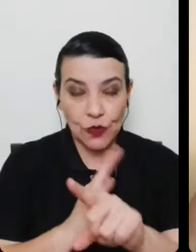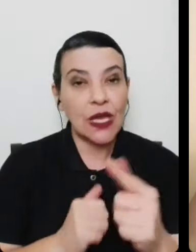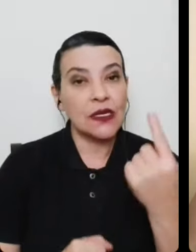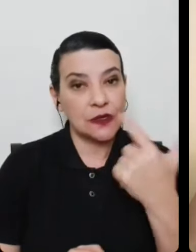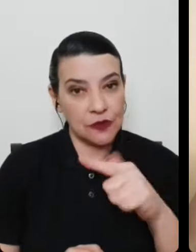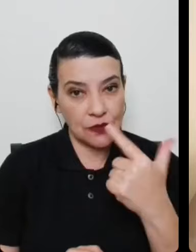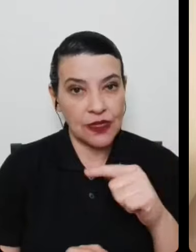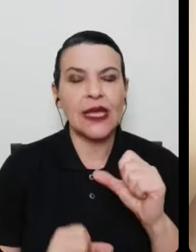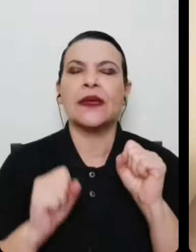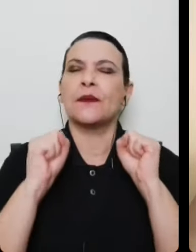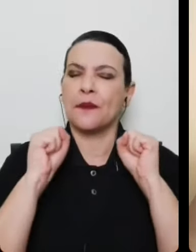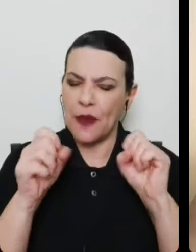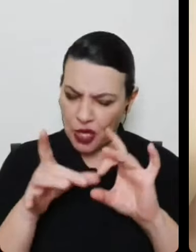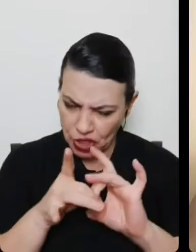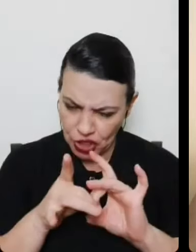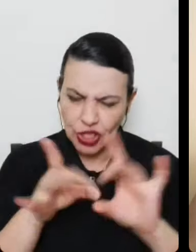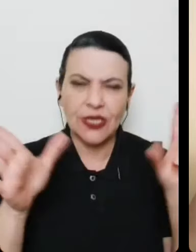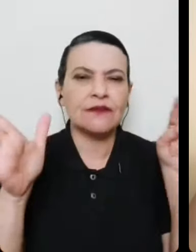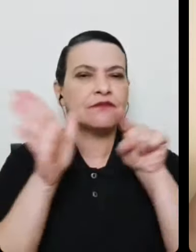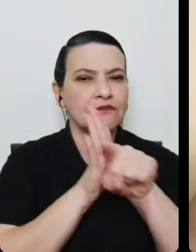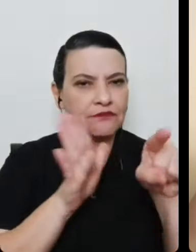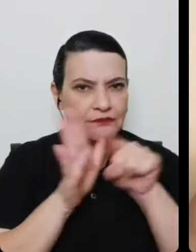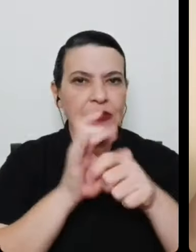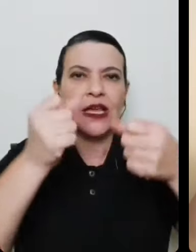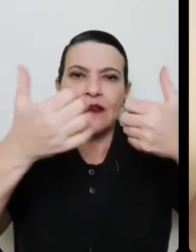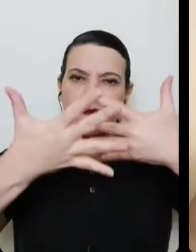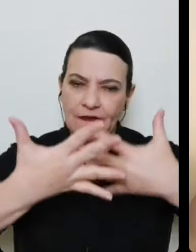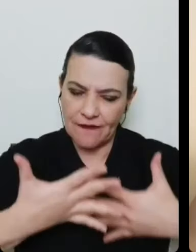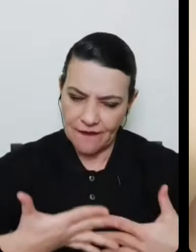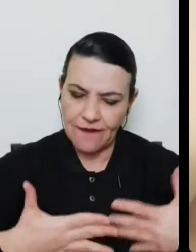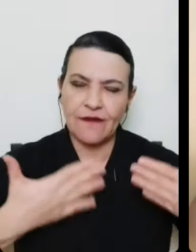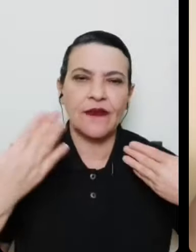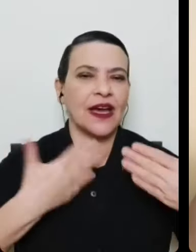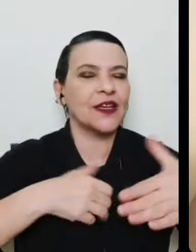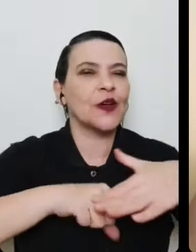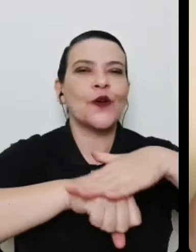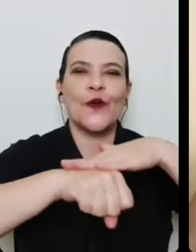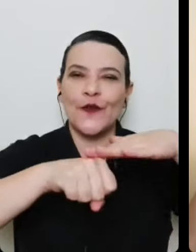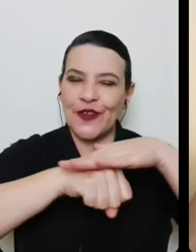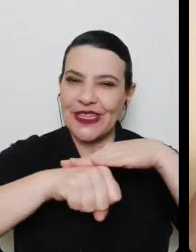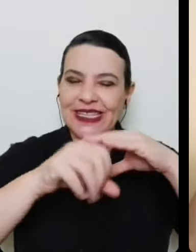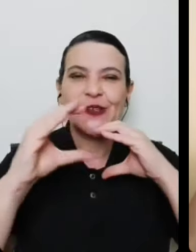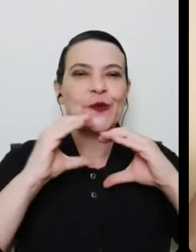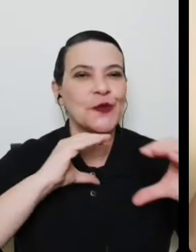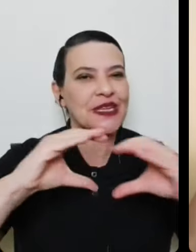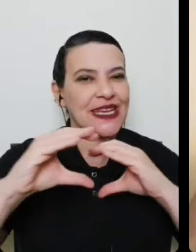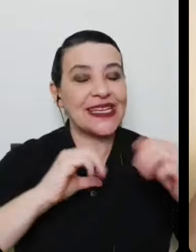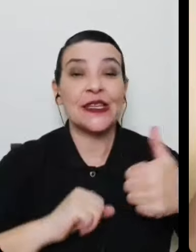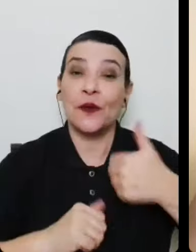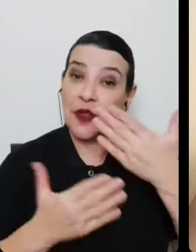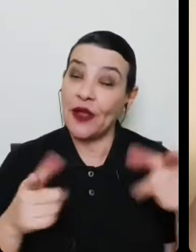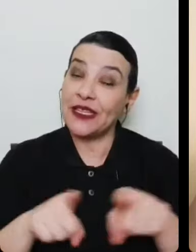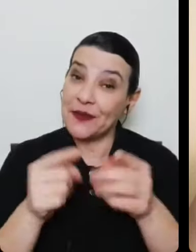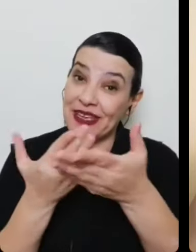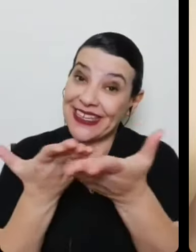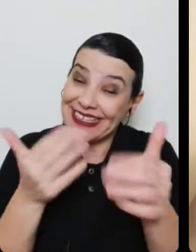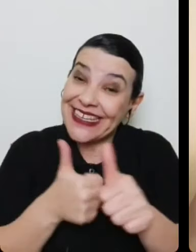passe que a gente vai trazendo aqui para o diálogo, né? Para ficar uma coisa mais dialogada com quem tá